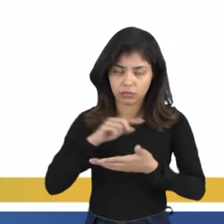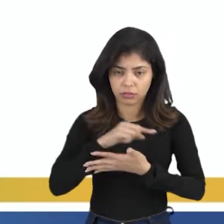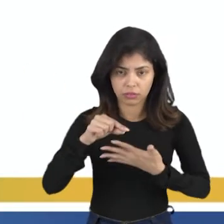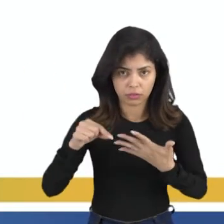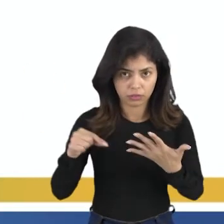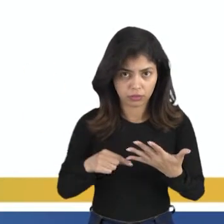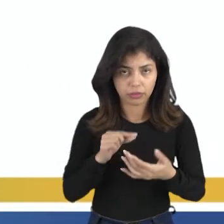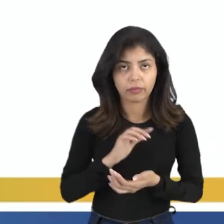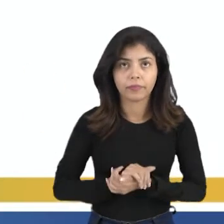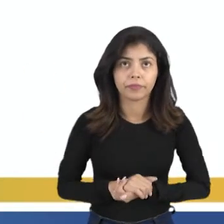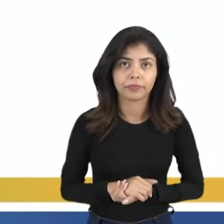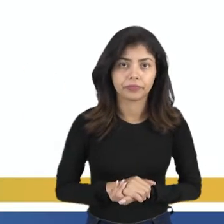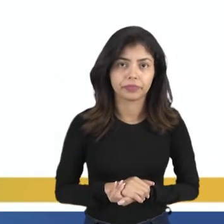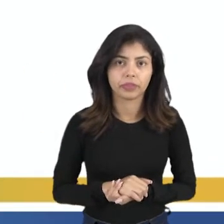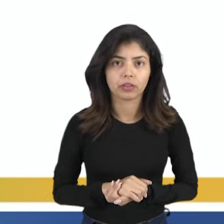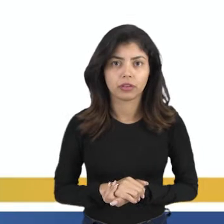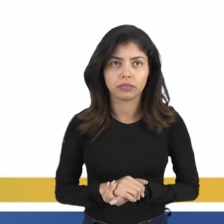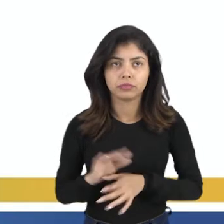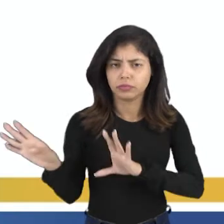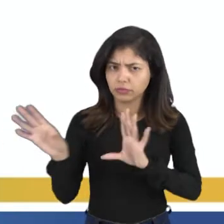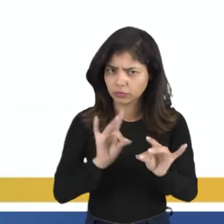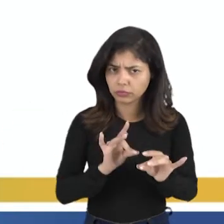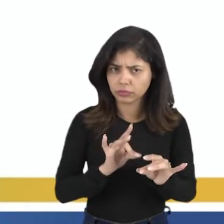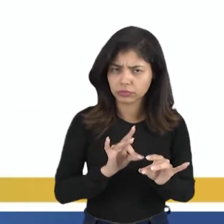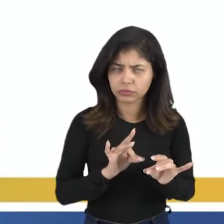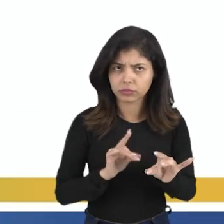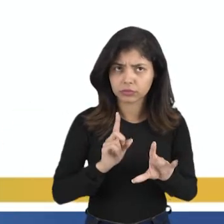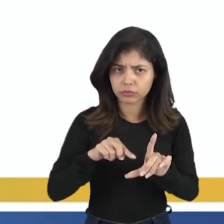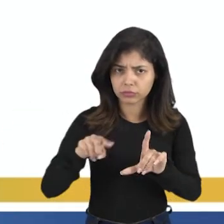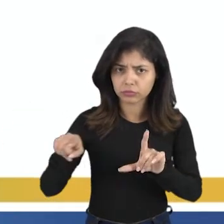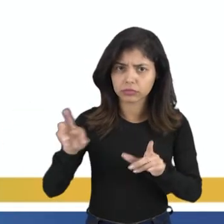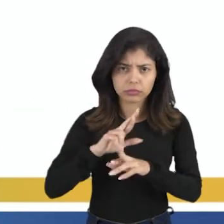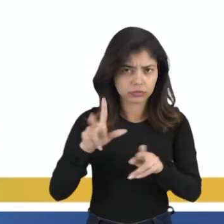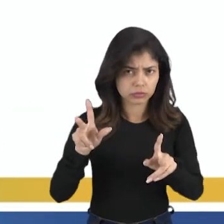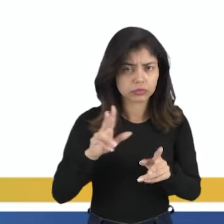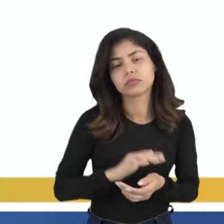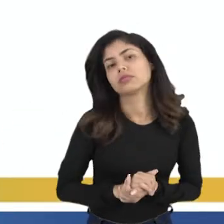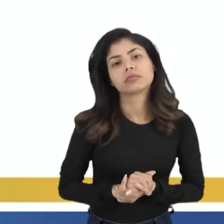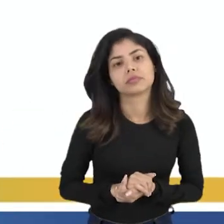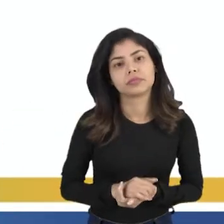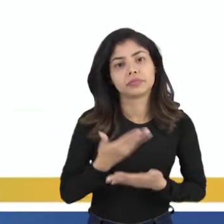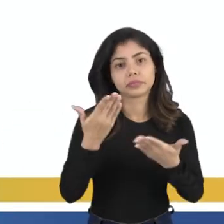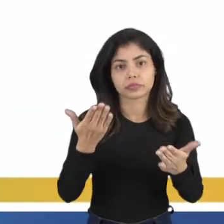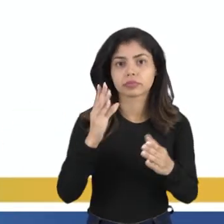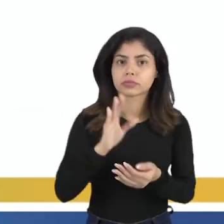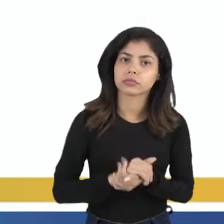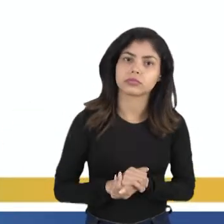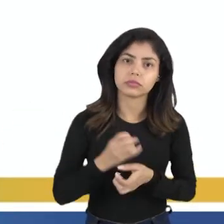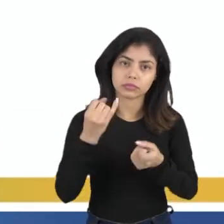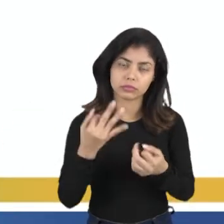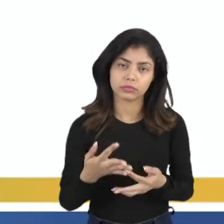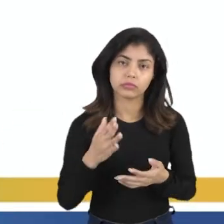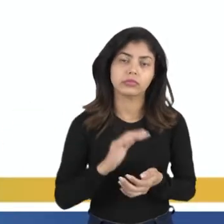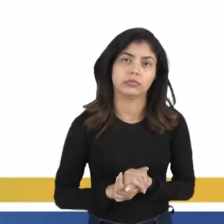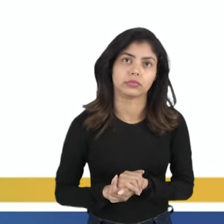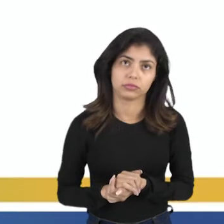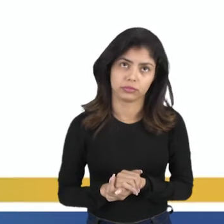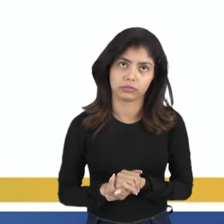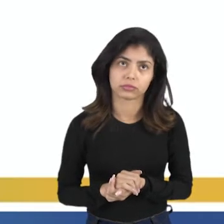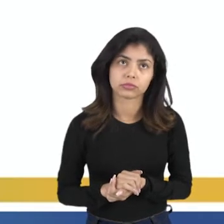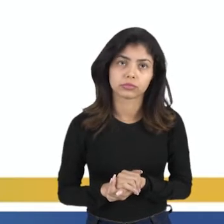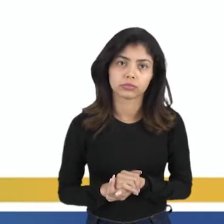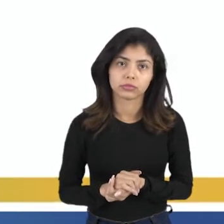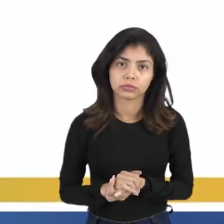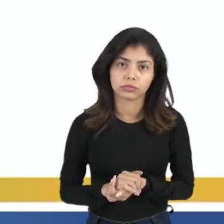gráficos diversificados. Ele trouxe recursos gráficos diversificados? Ele colocou lá em